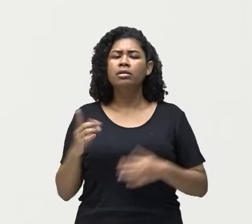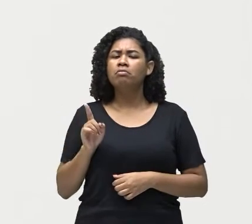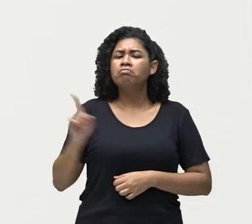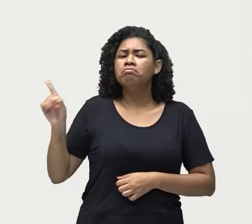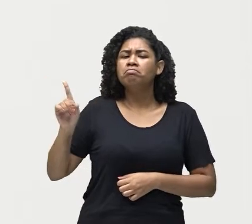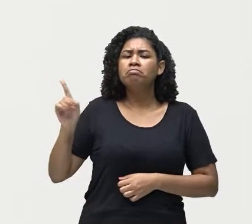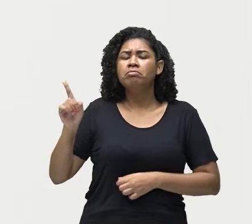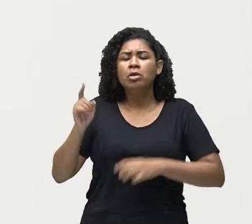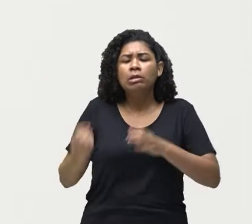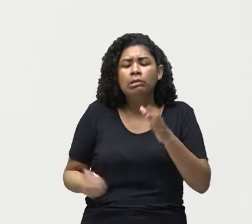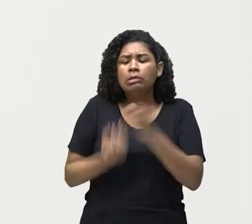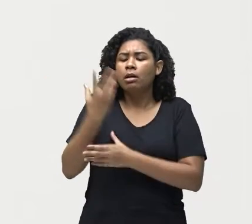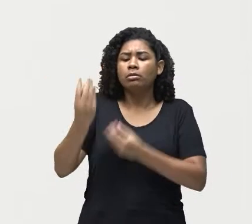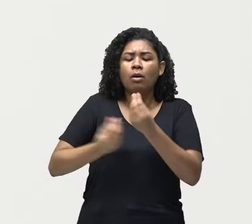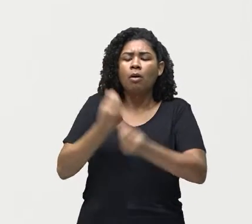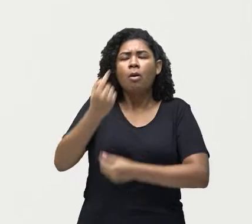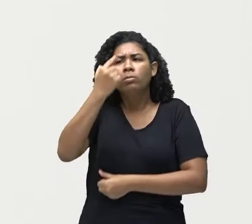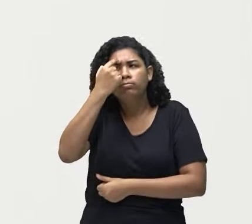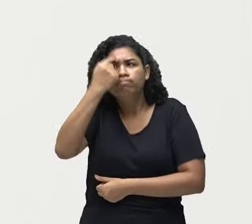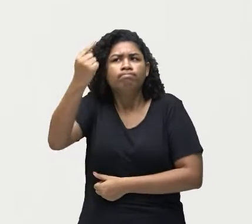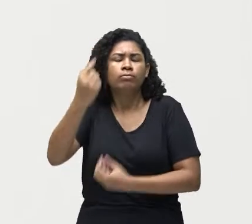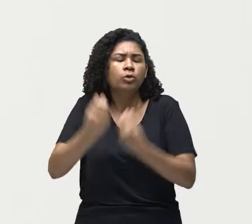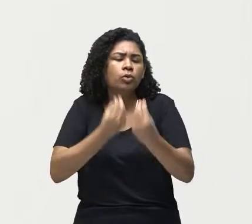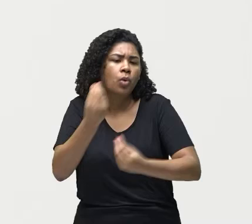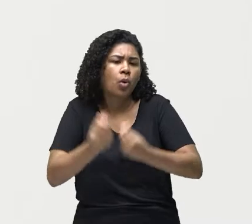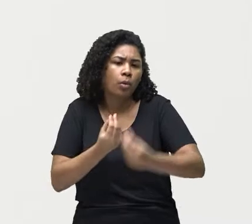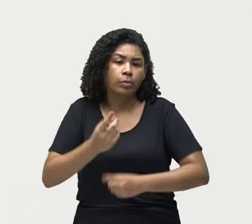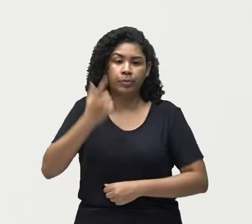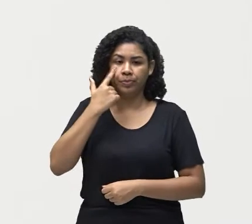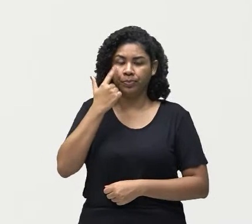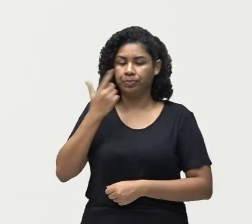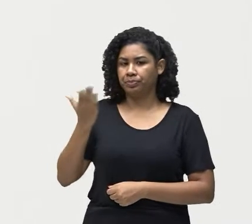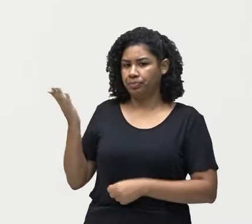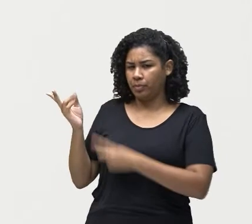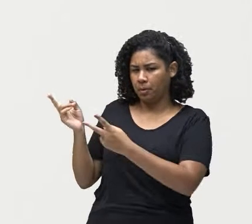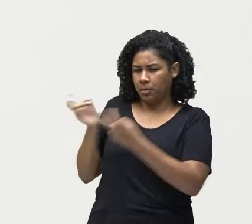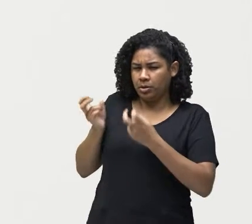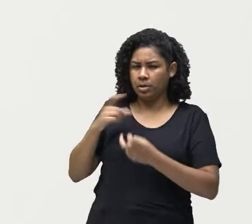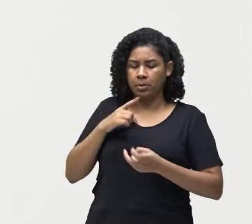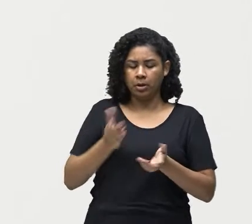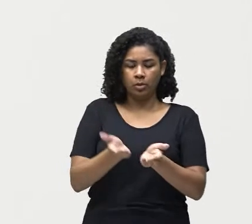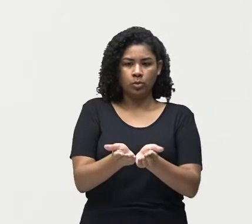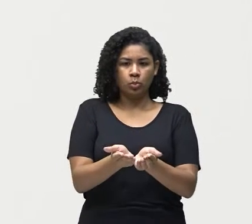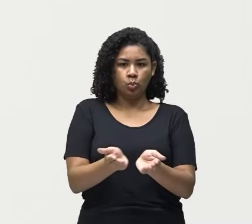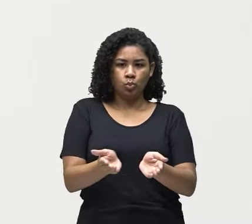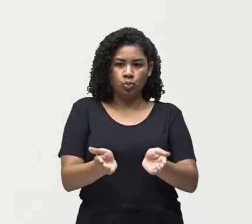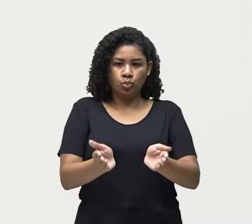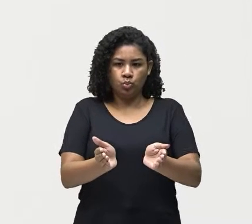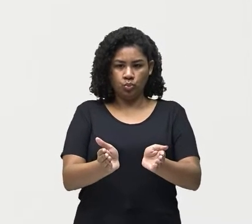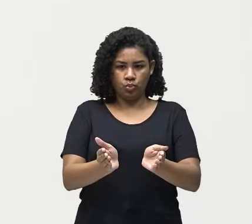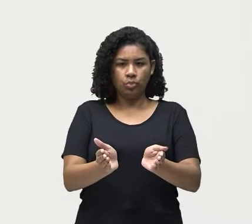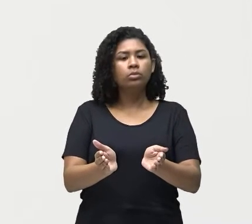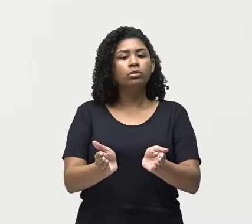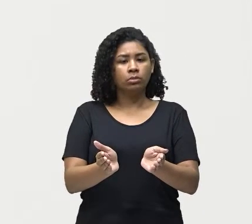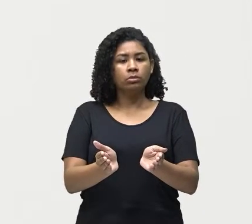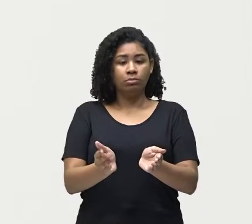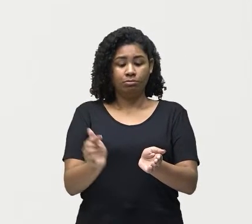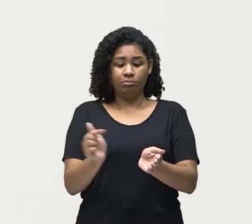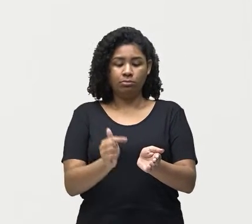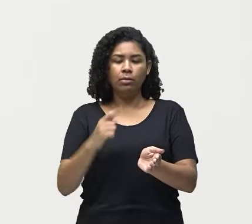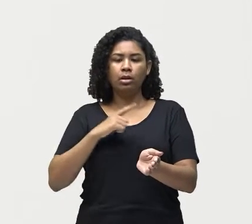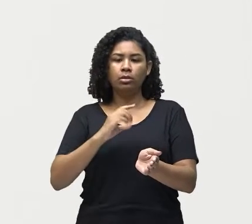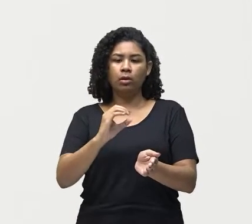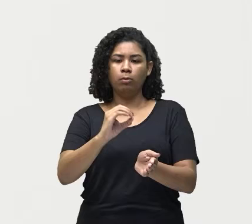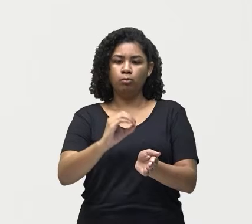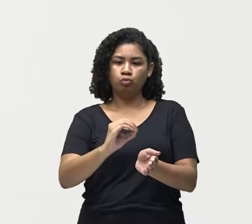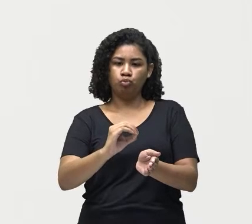máquina de Heron. Aqui a gente observa uma estrutura, né? Uma base. Nessa base tem aqui uma bolinha,